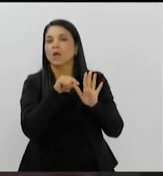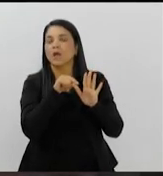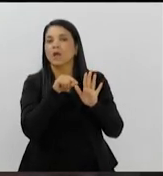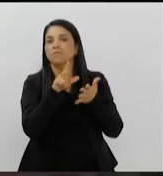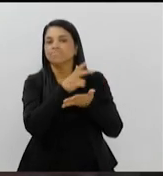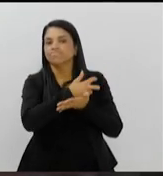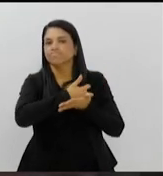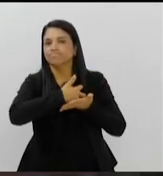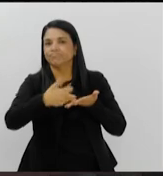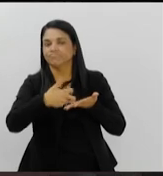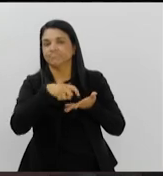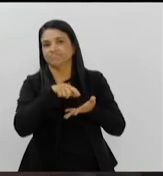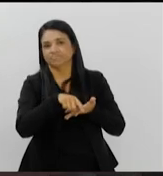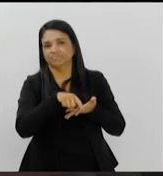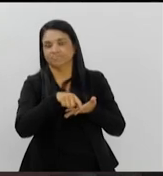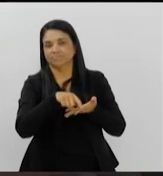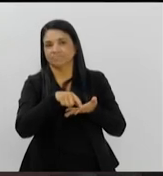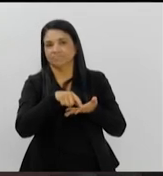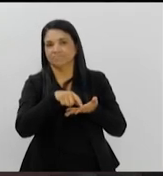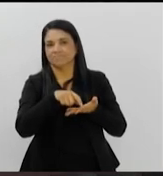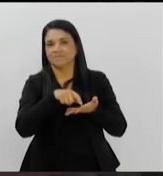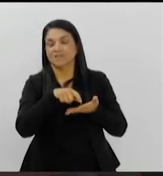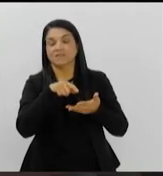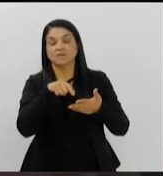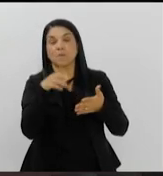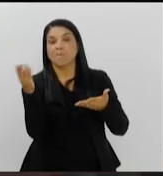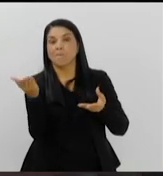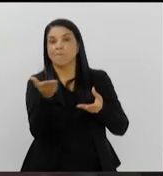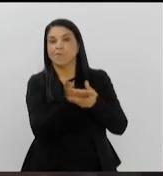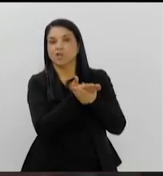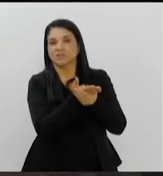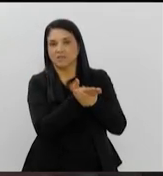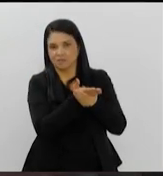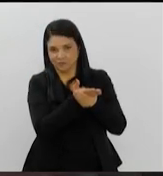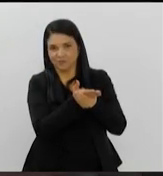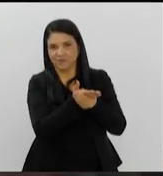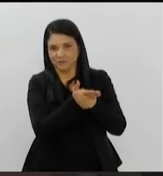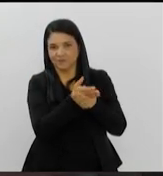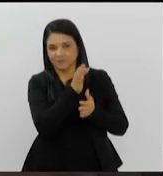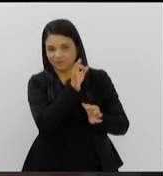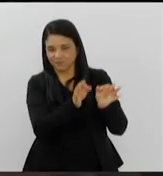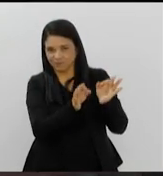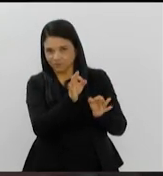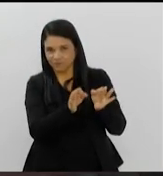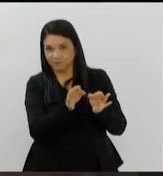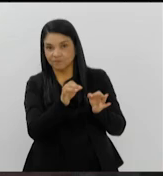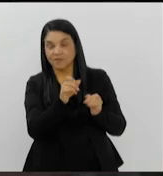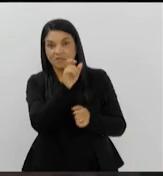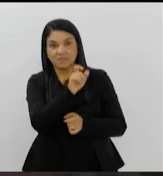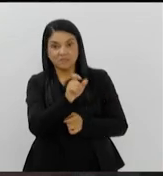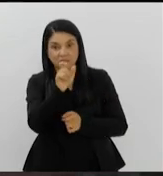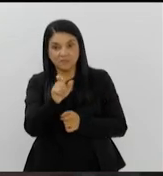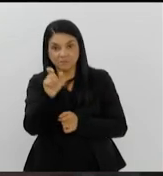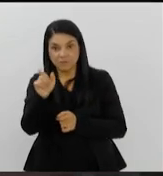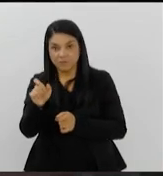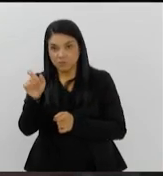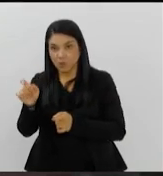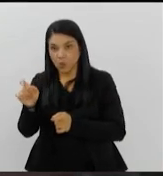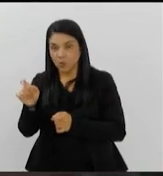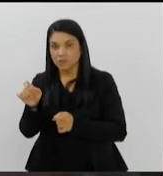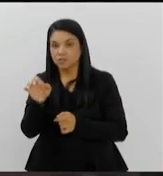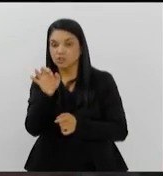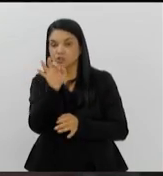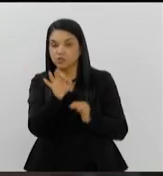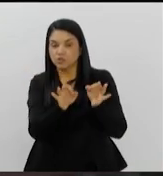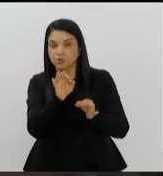a não ser encaminhada ao Poder Judiciário e só essas pessoas, pela sua conduta